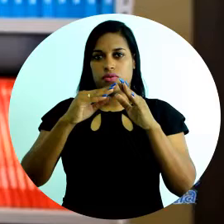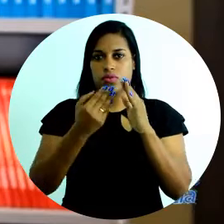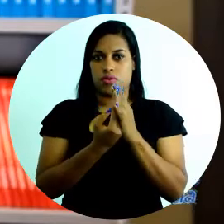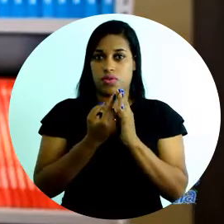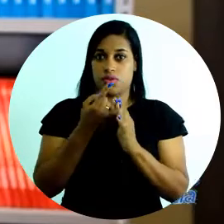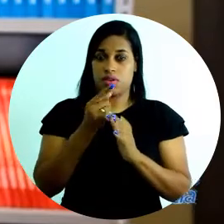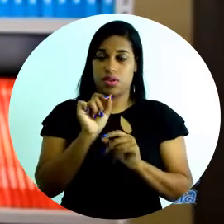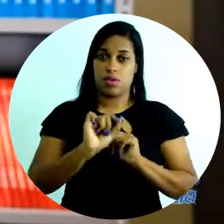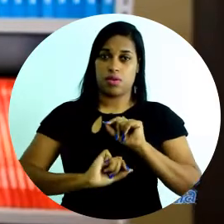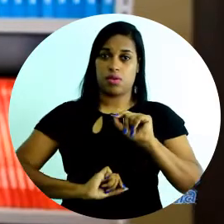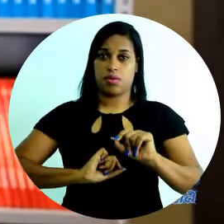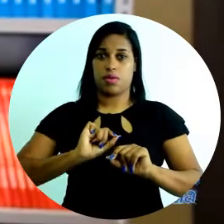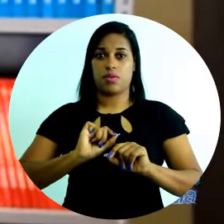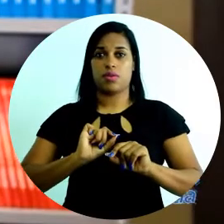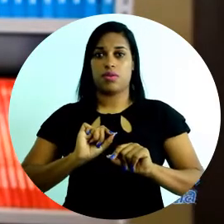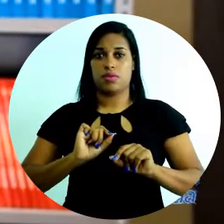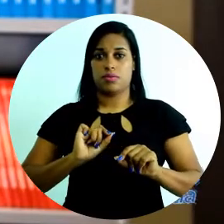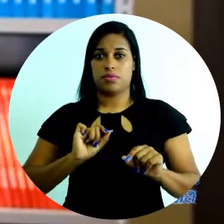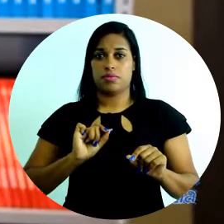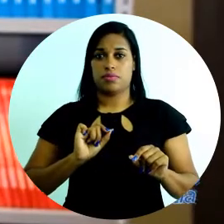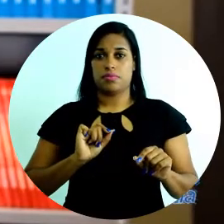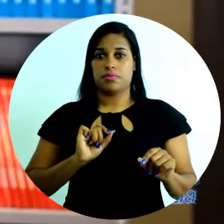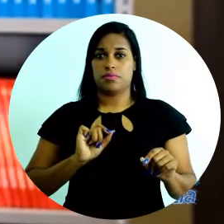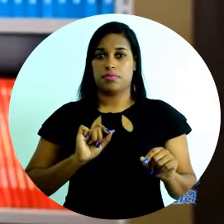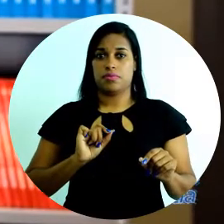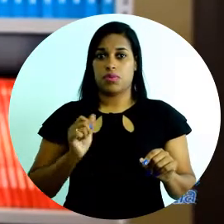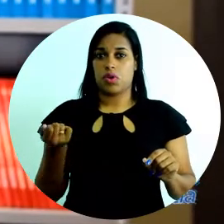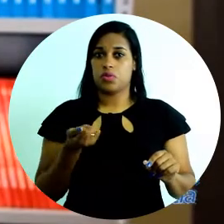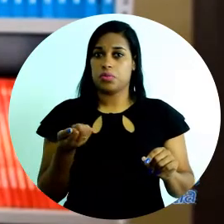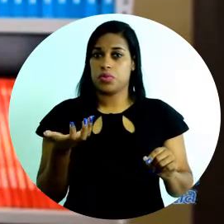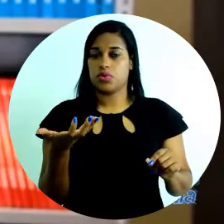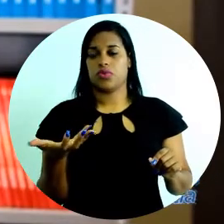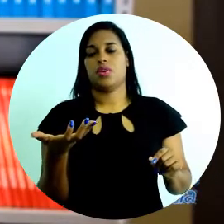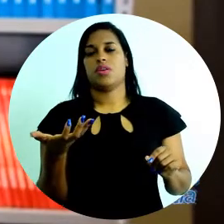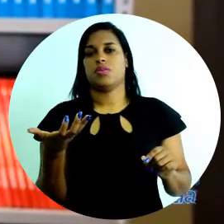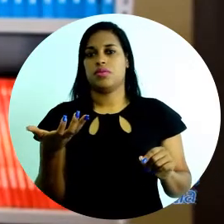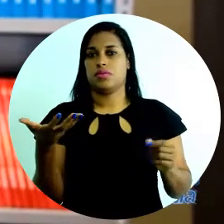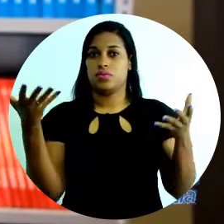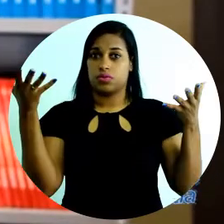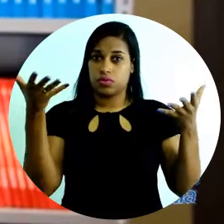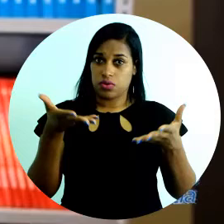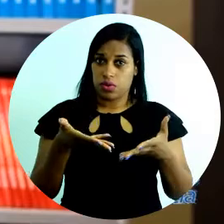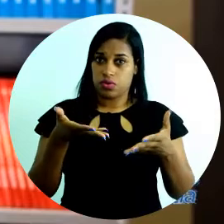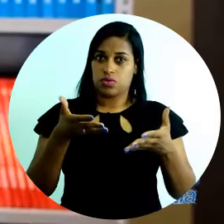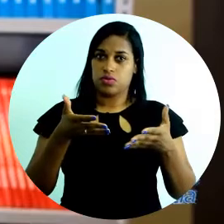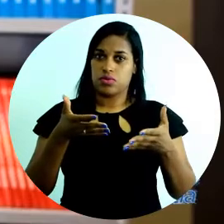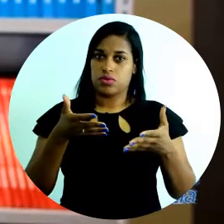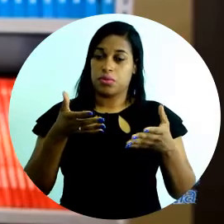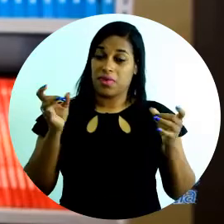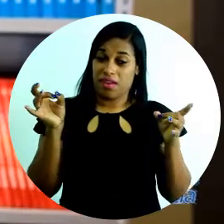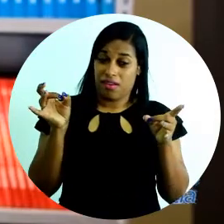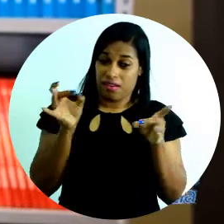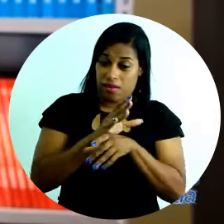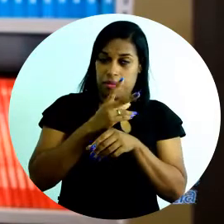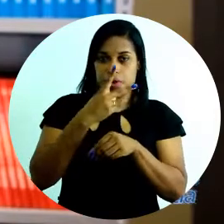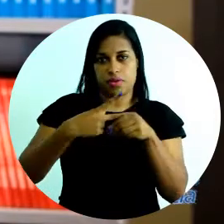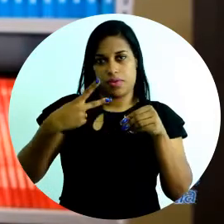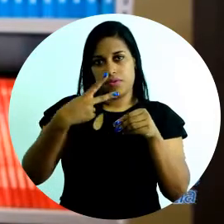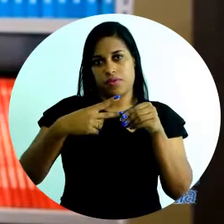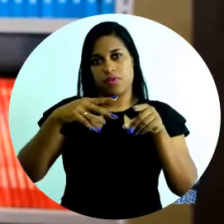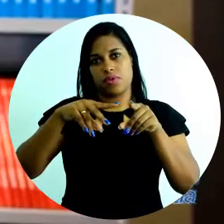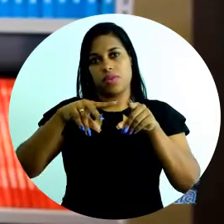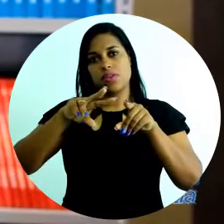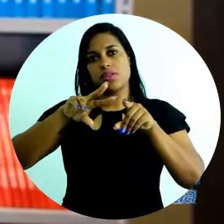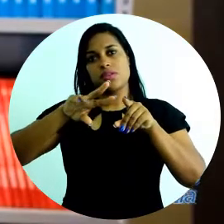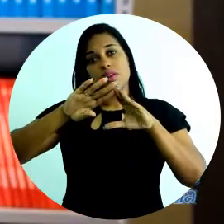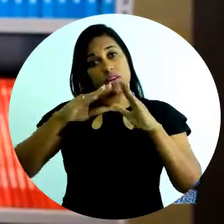para que o combate, os projetos, né, as ações de combate na violência da escola que